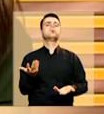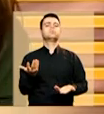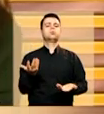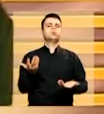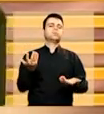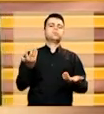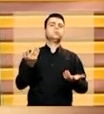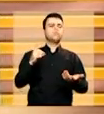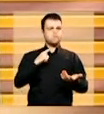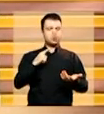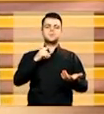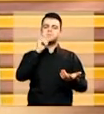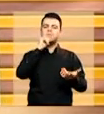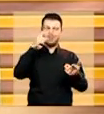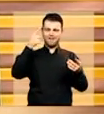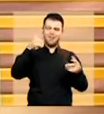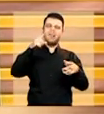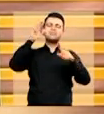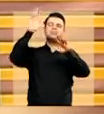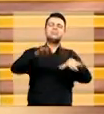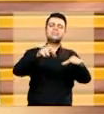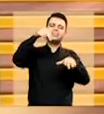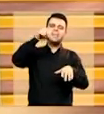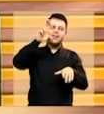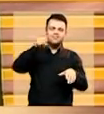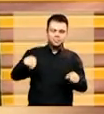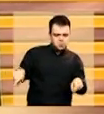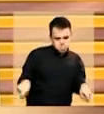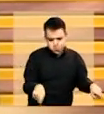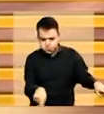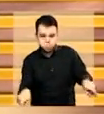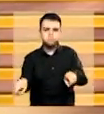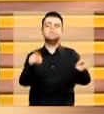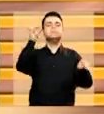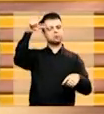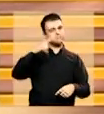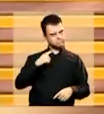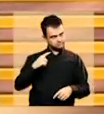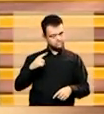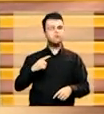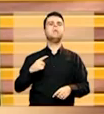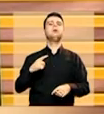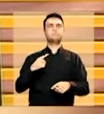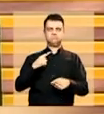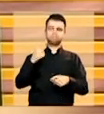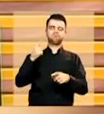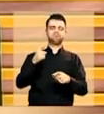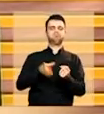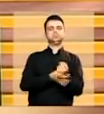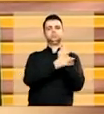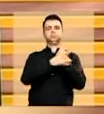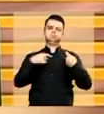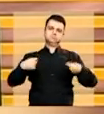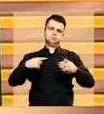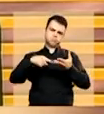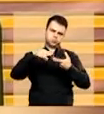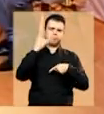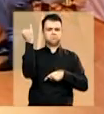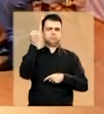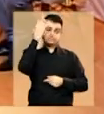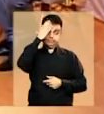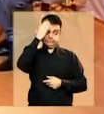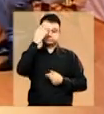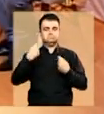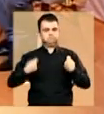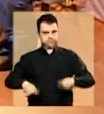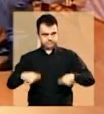seguro específico. Então, aí é uma coisa que você sempre tem que ver o destino que você vai e o que é necessário, é importante. E o